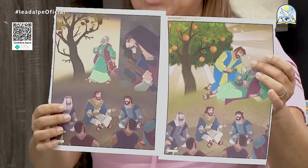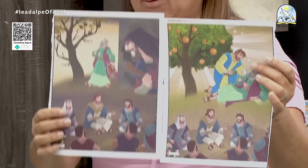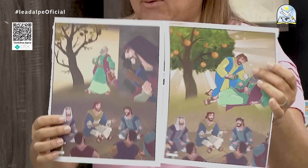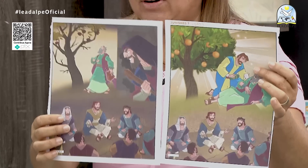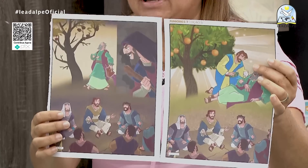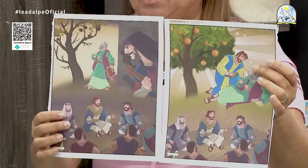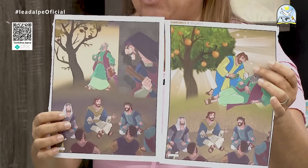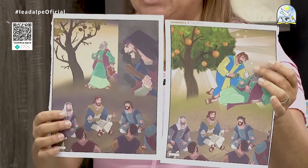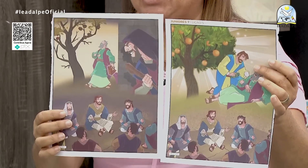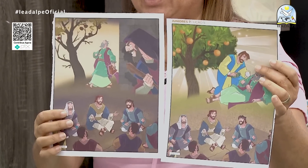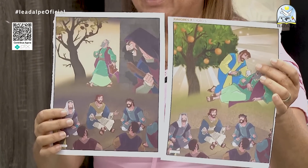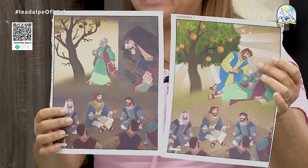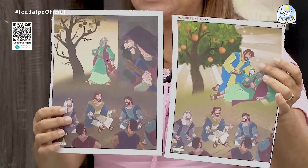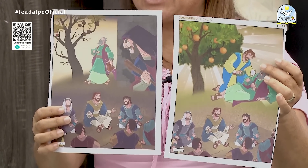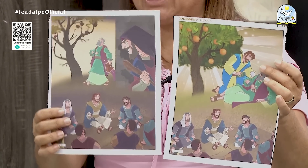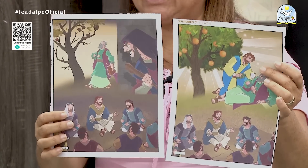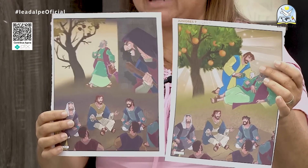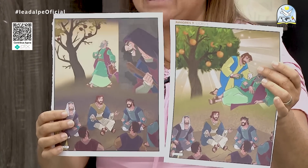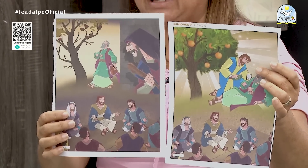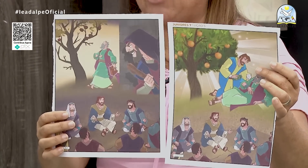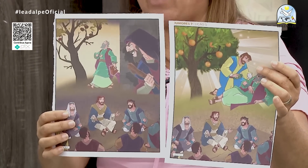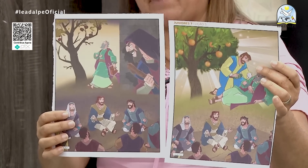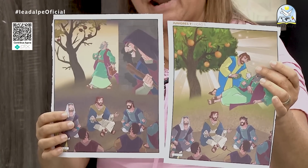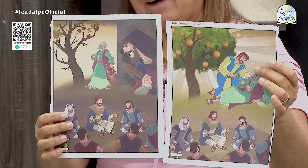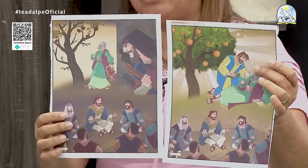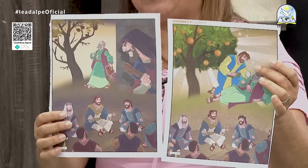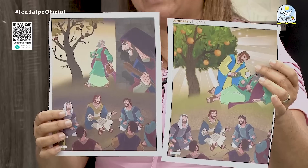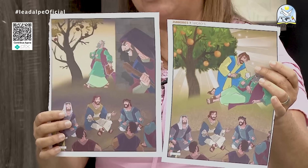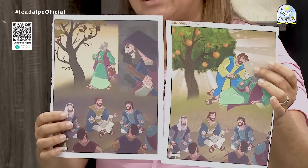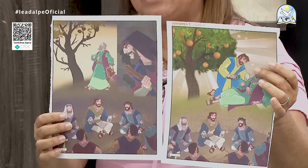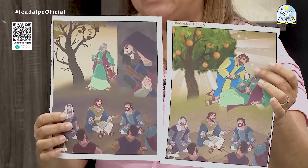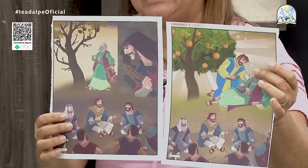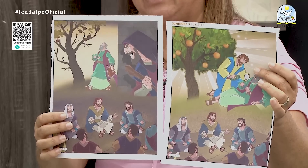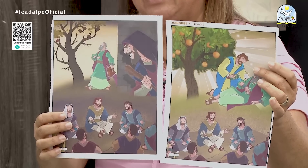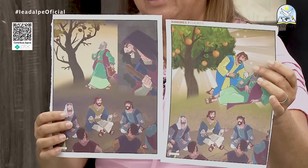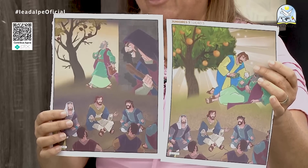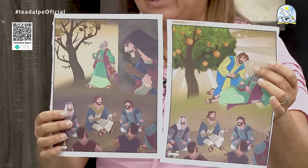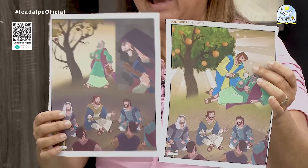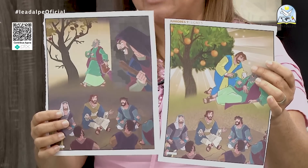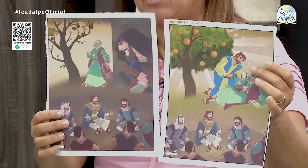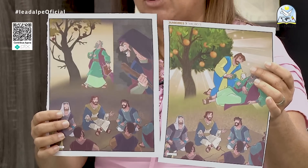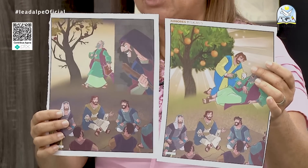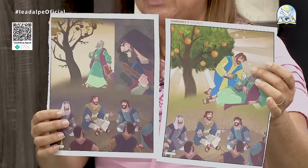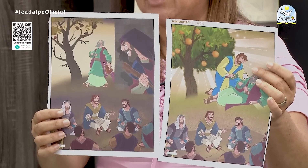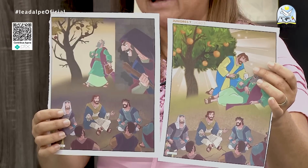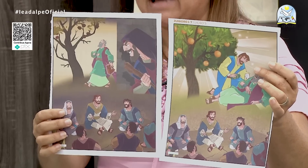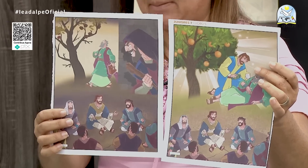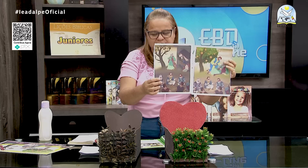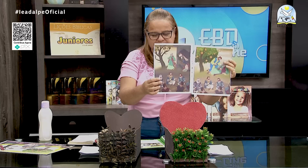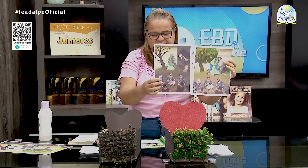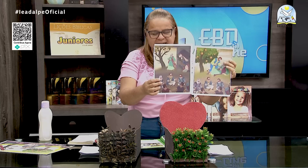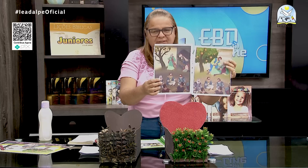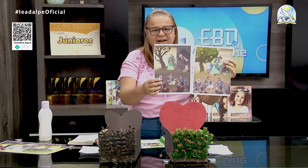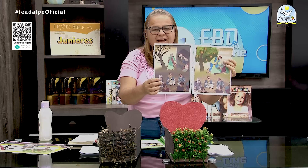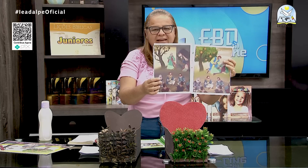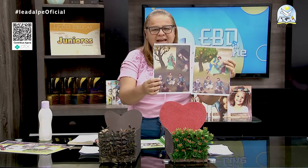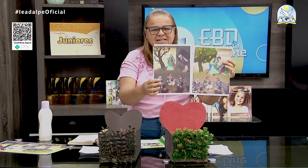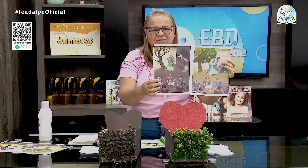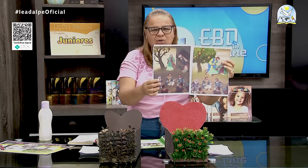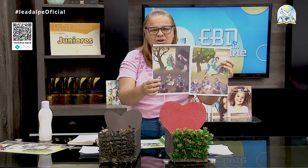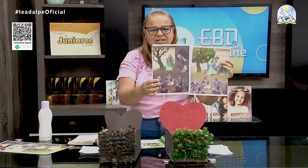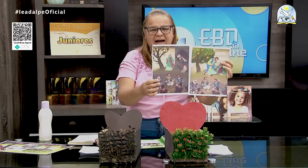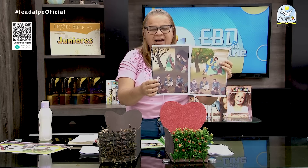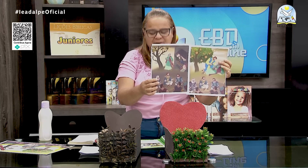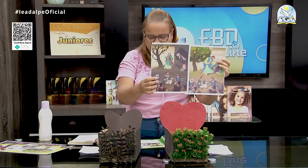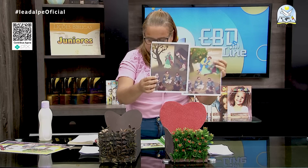Então são coisas boas isso a gente Trazendo com a parábola para nossa vida ok então mostra os visuais aí para os pequenos e